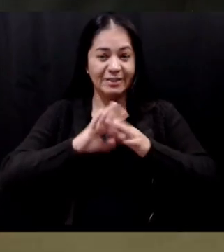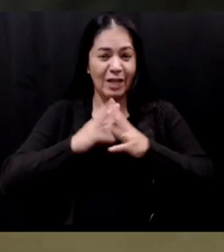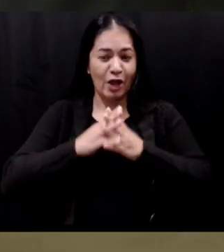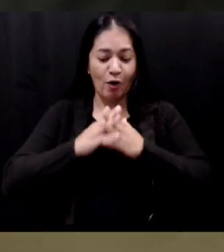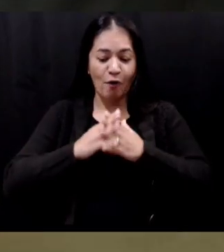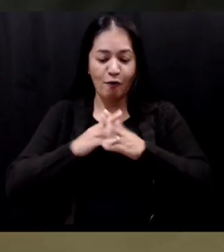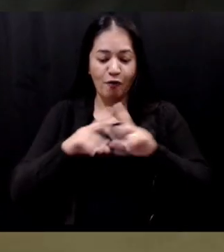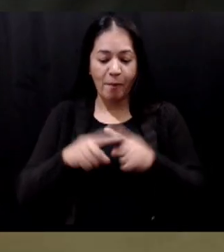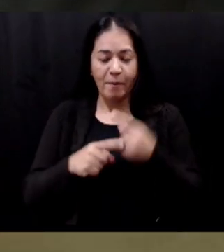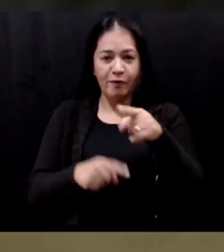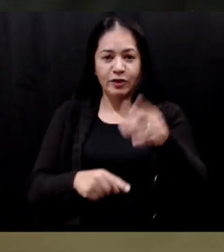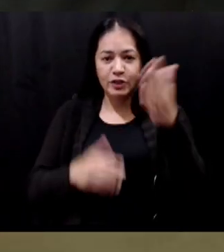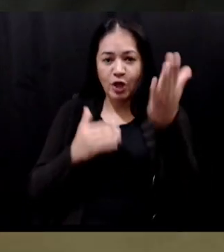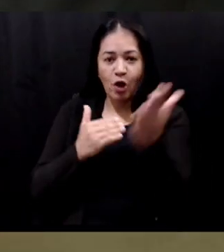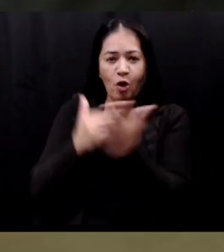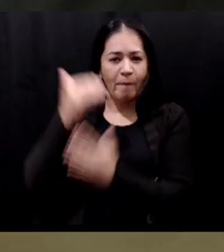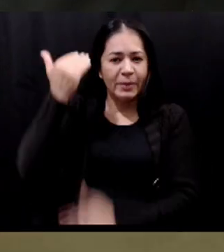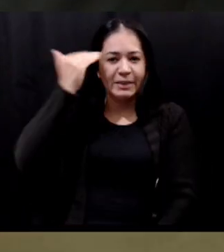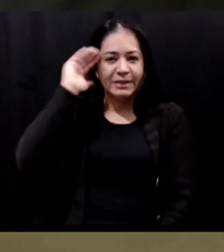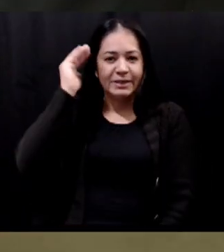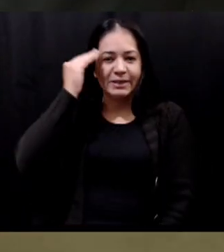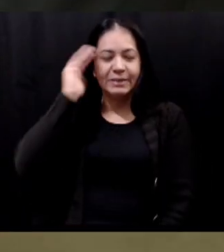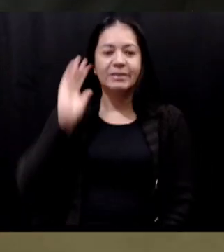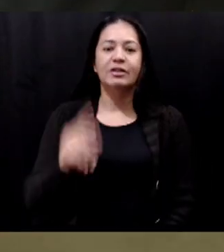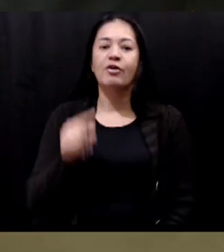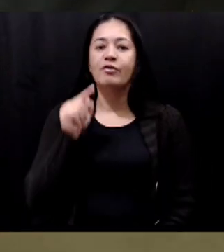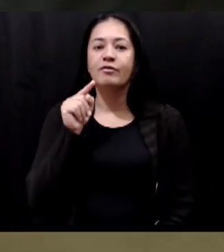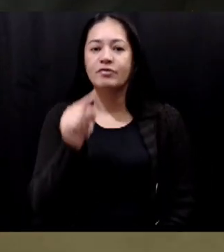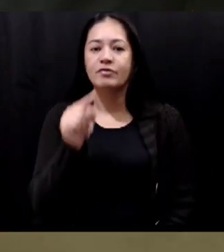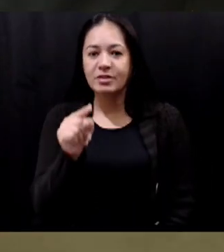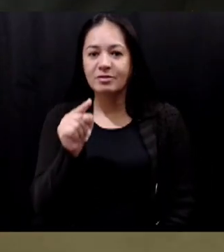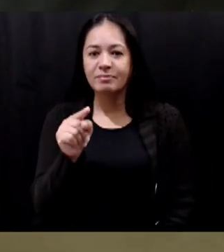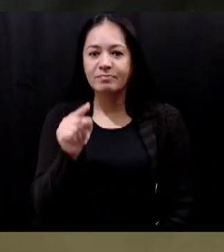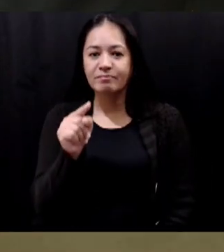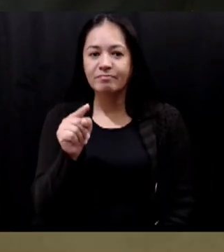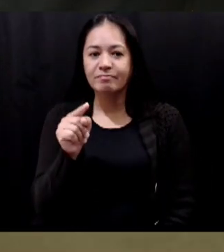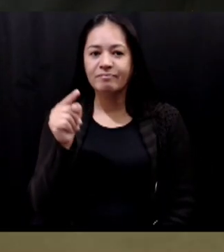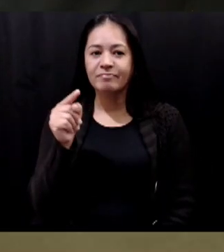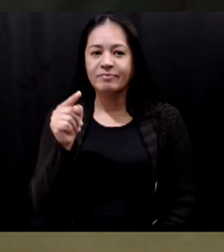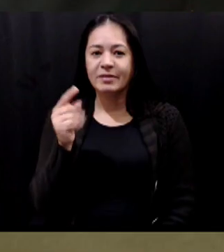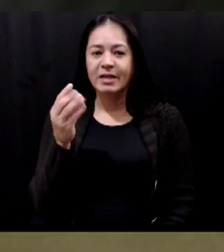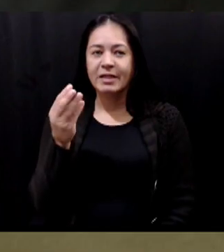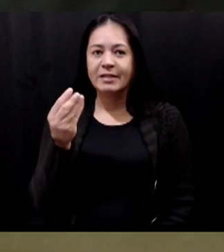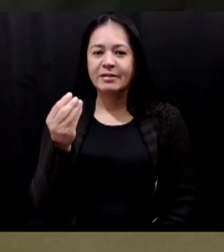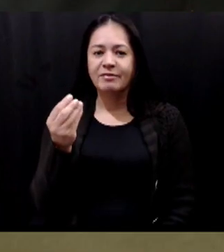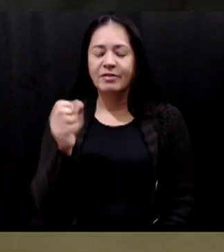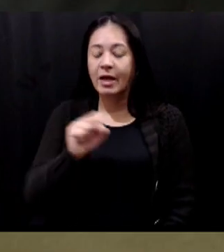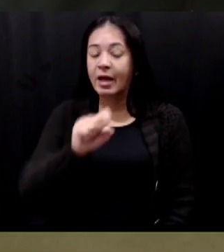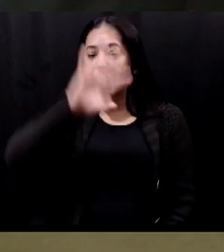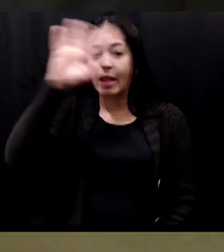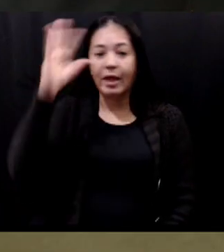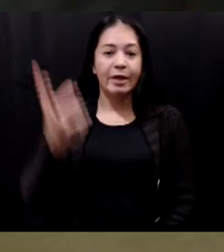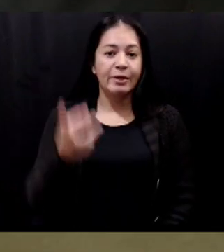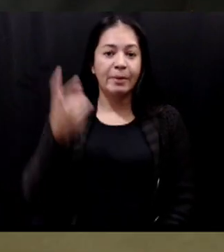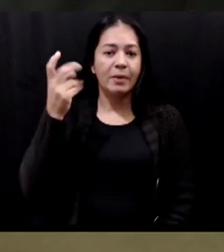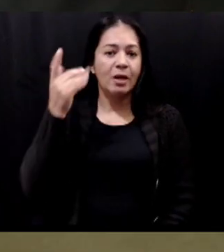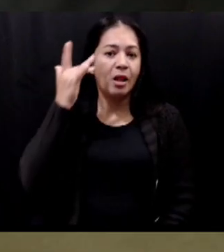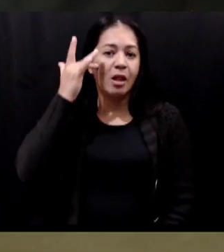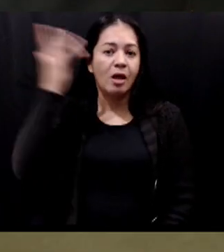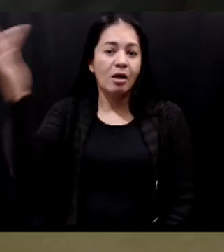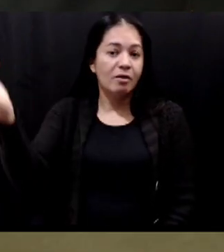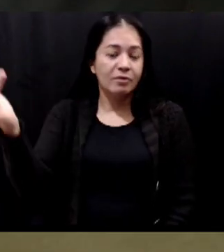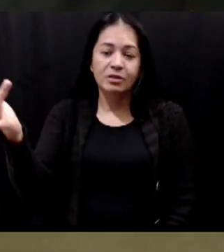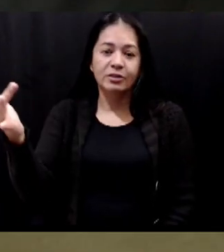começa a entender, você entende e percebe a facilidade que é lidar com